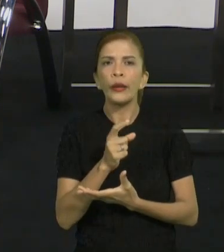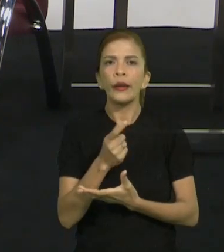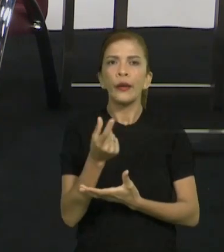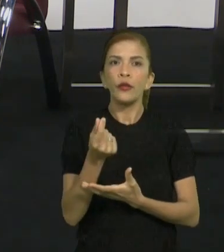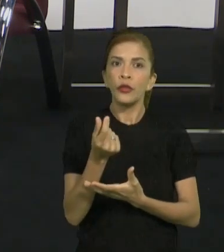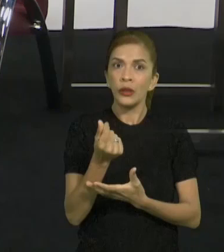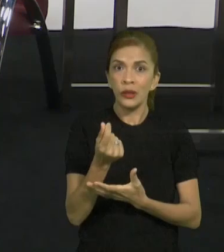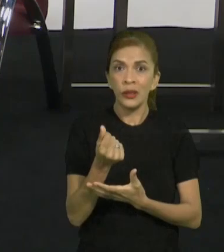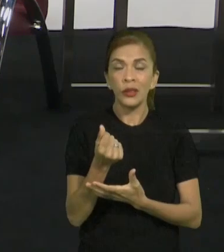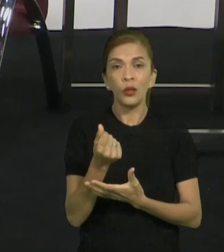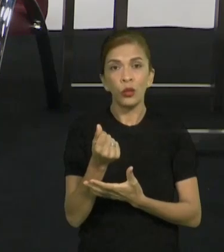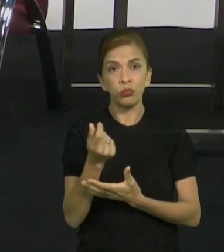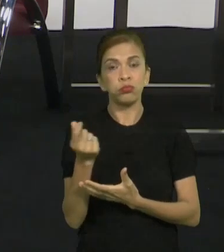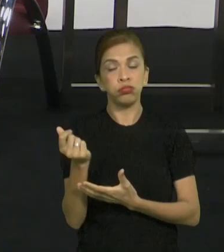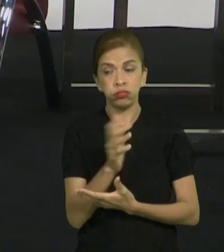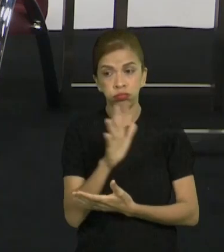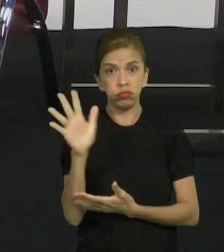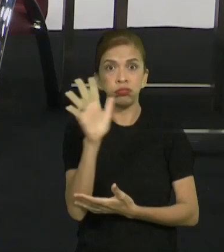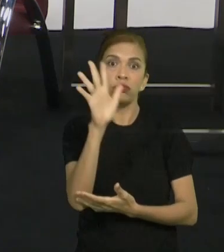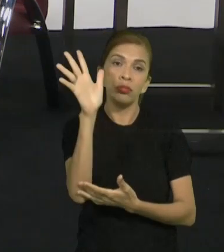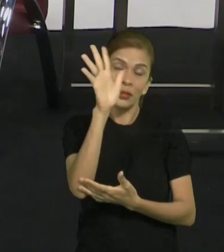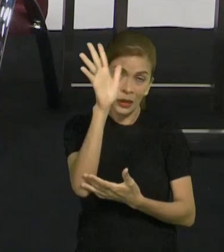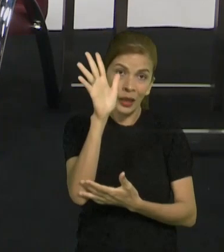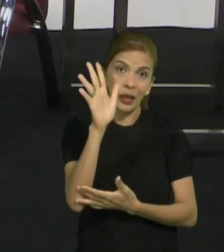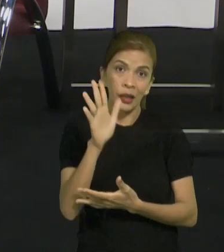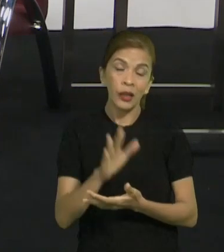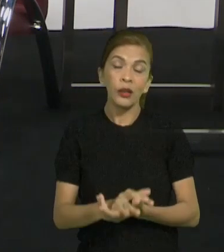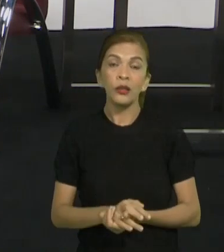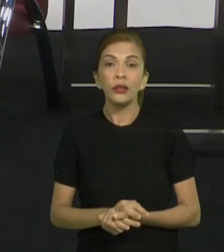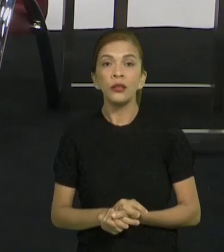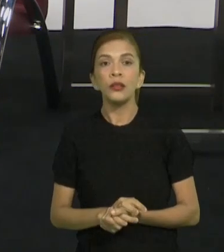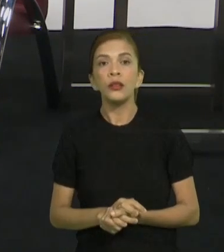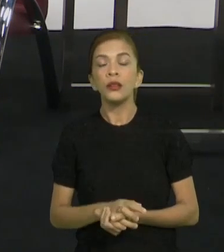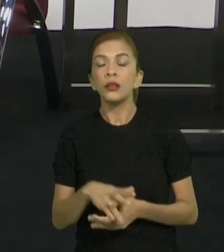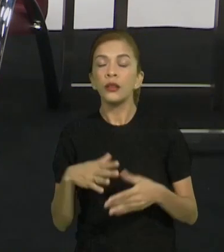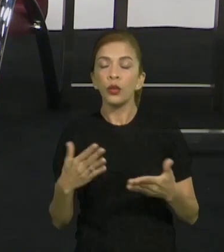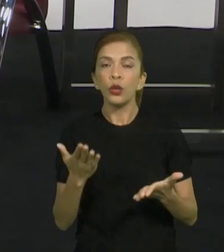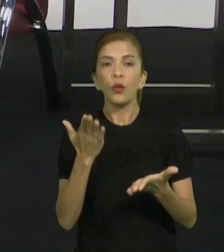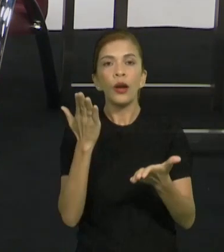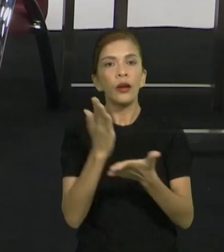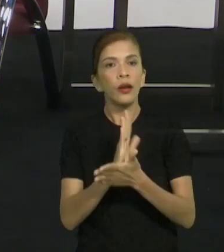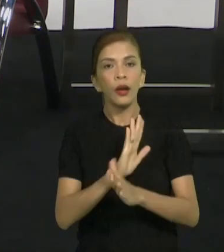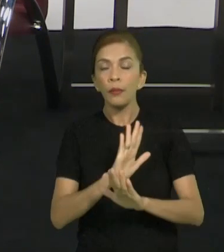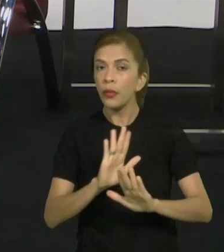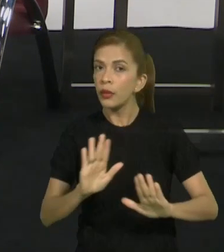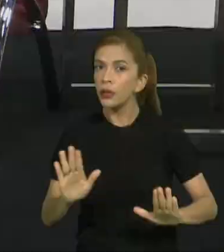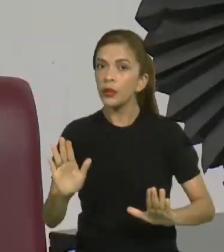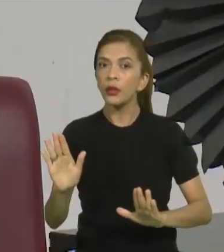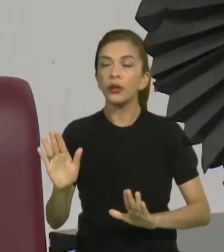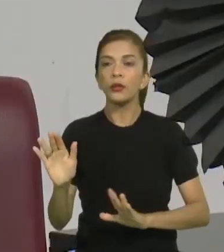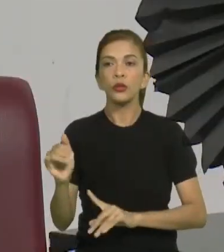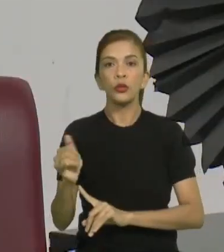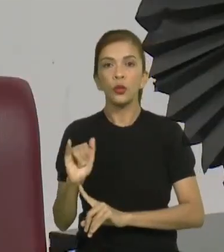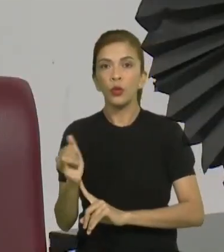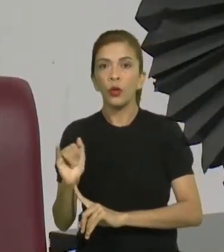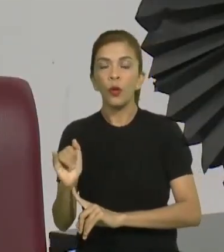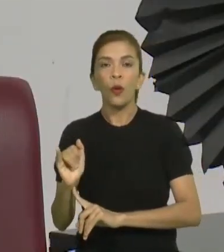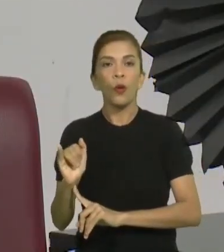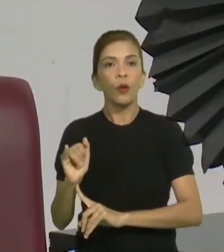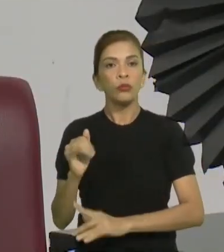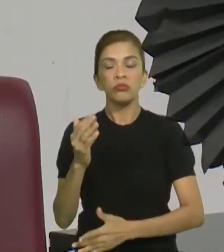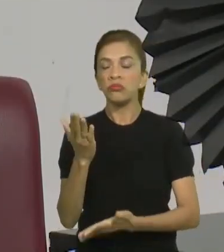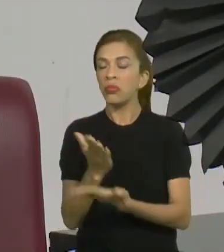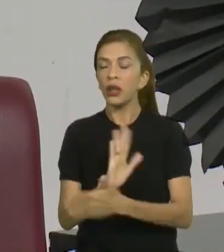financeiramente é muito caro, né, manter um grupo desse, que eu acabasse com o boi, desse baixa no nome do boi